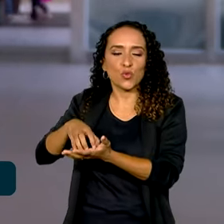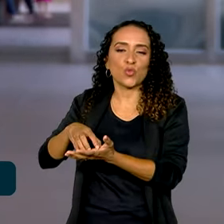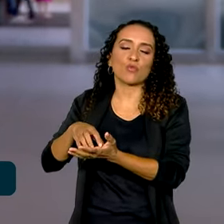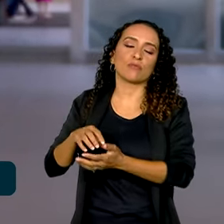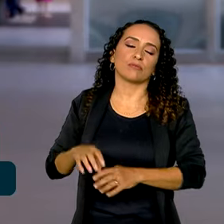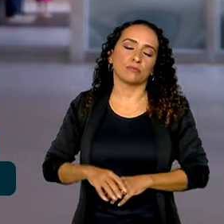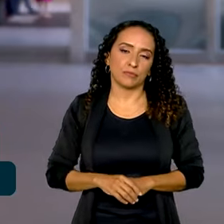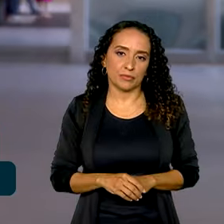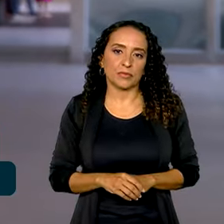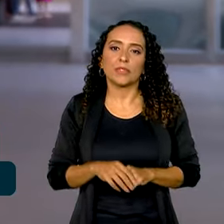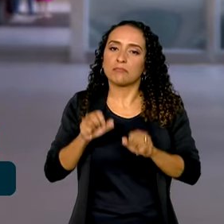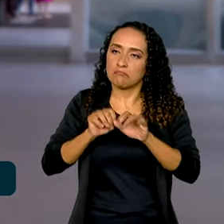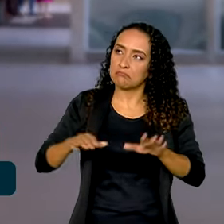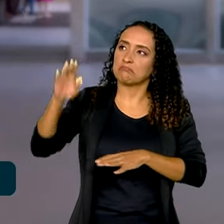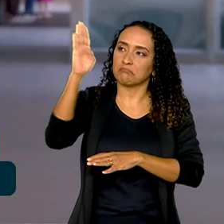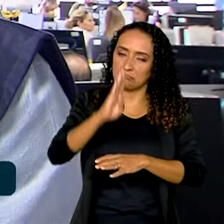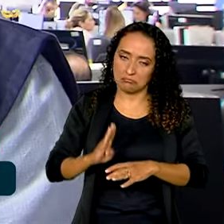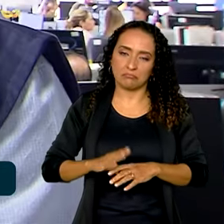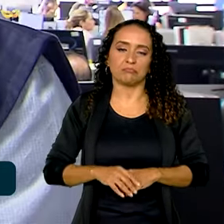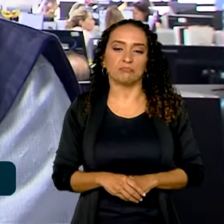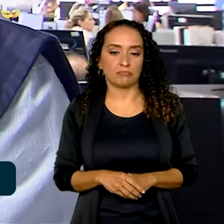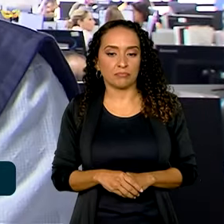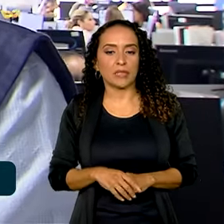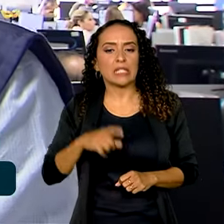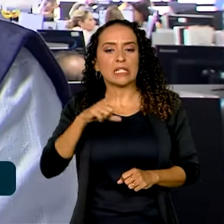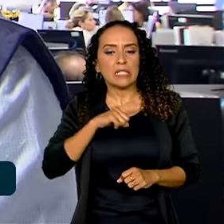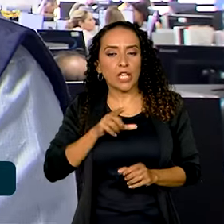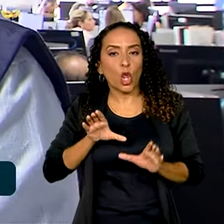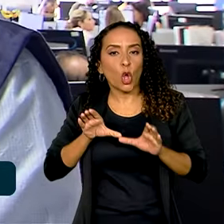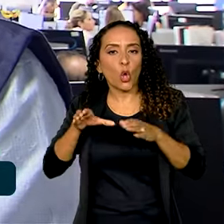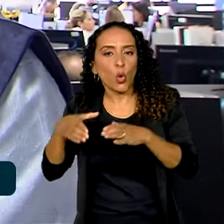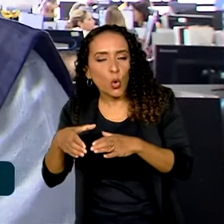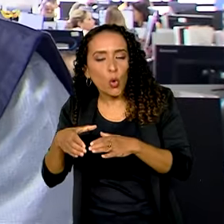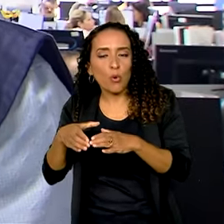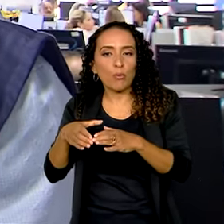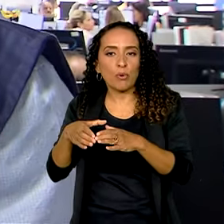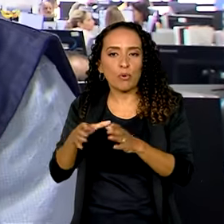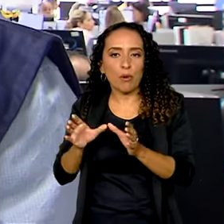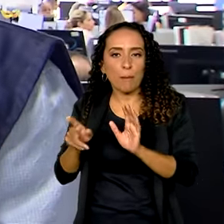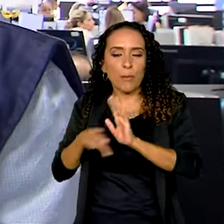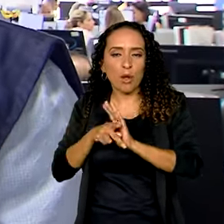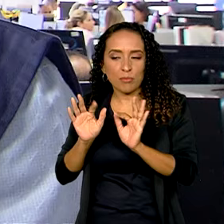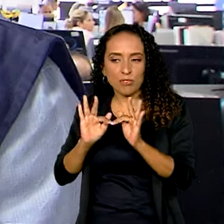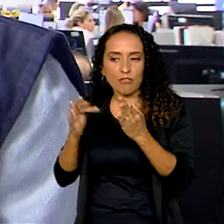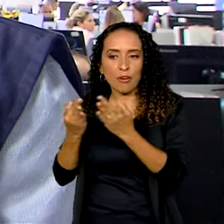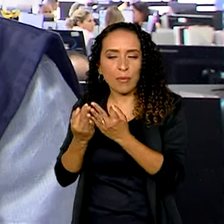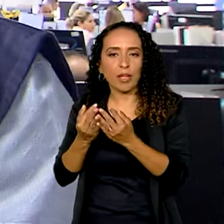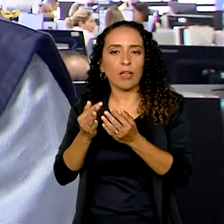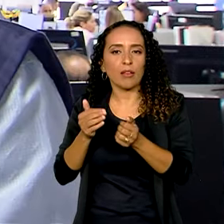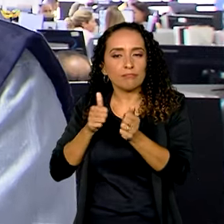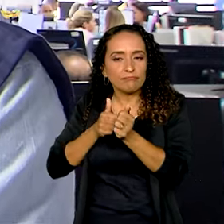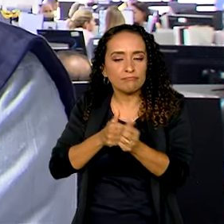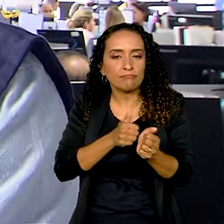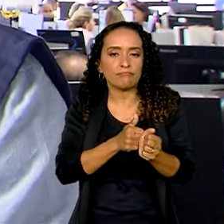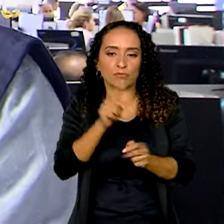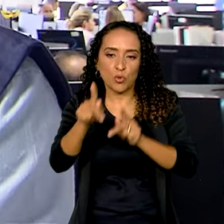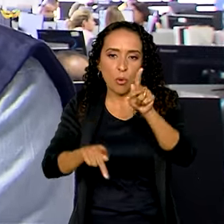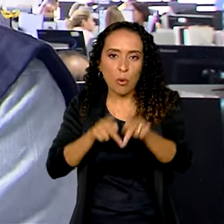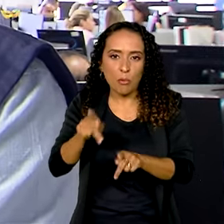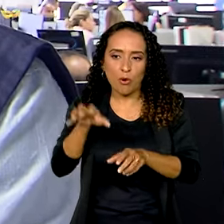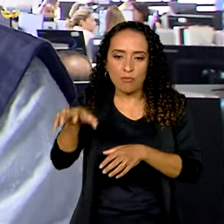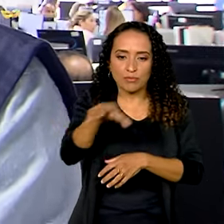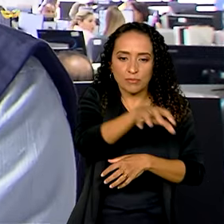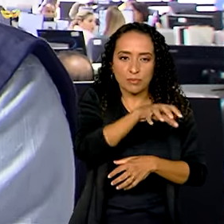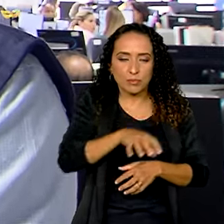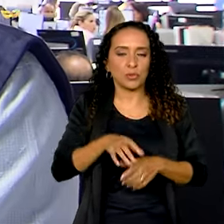saúde espalhadas pelo país nós temos equipes de saúde da família que fazem acoman acanhamento da população no território onde